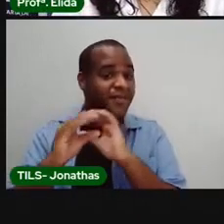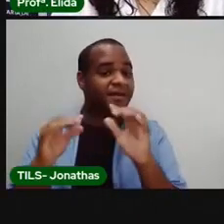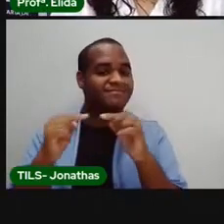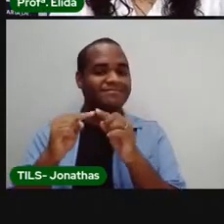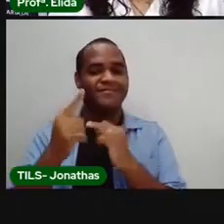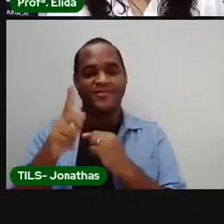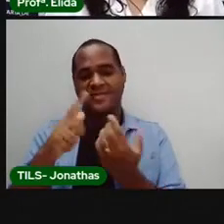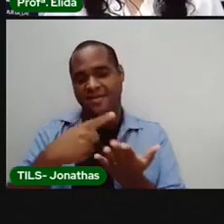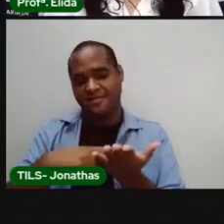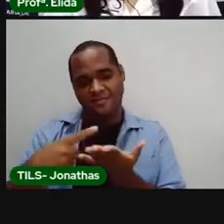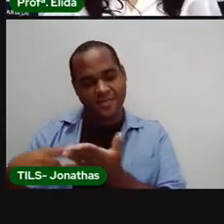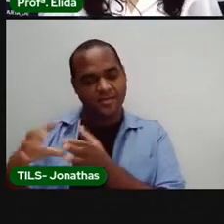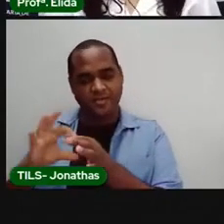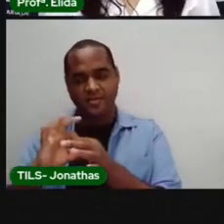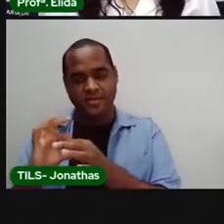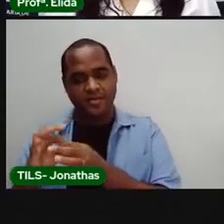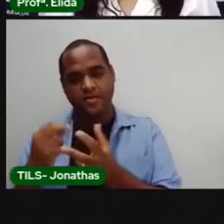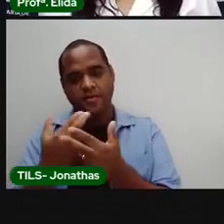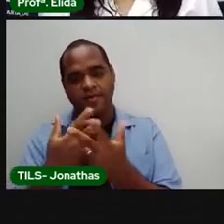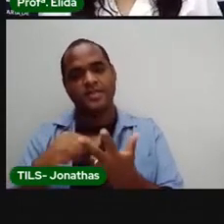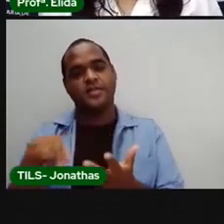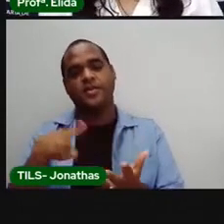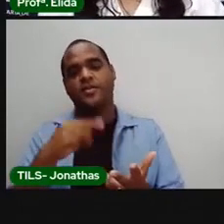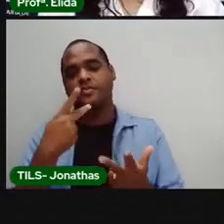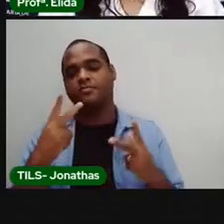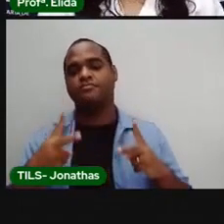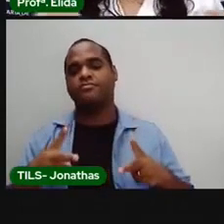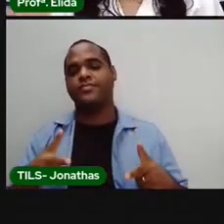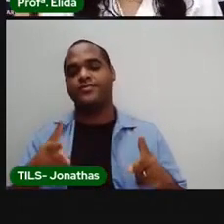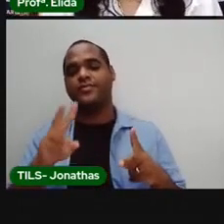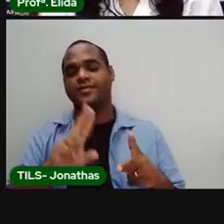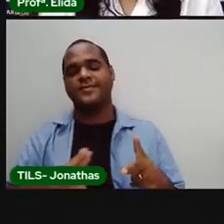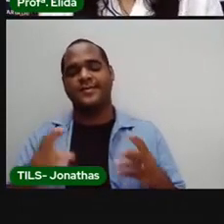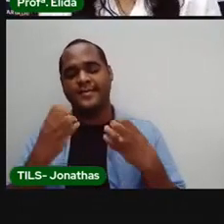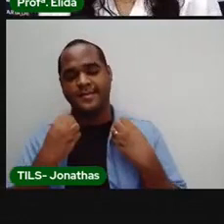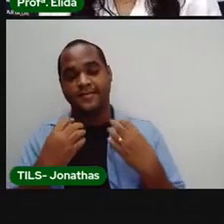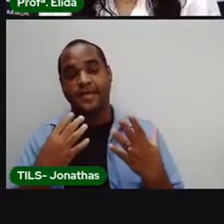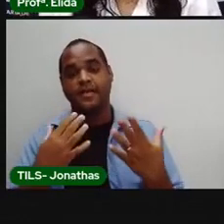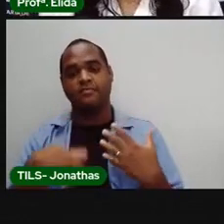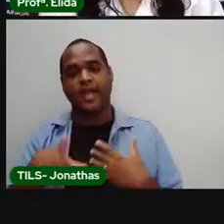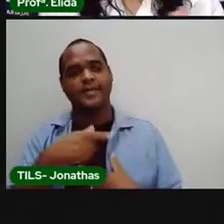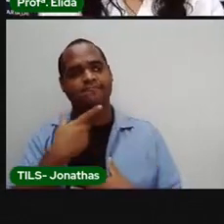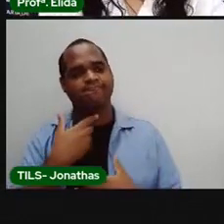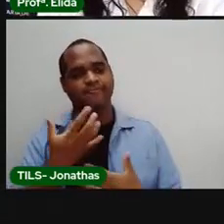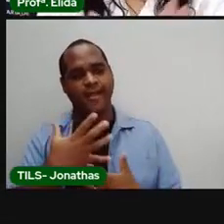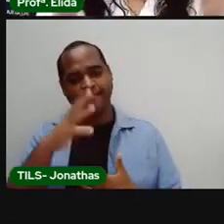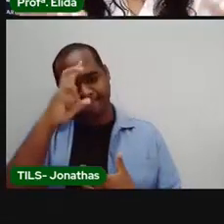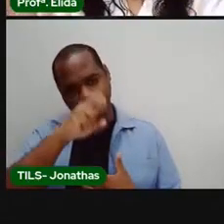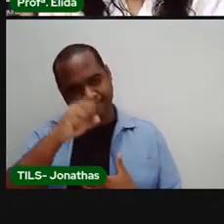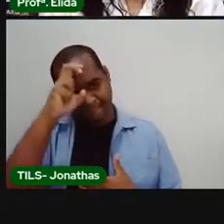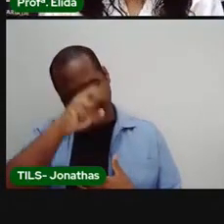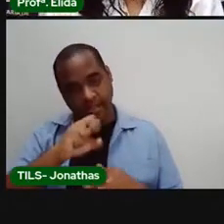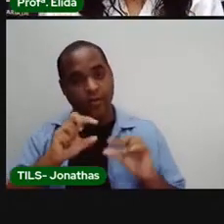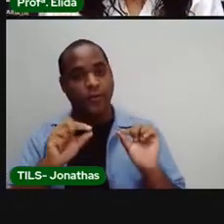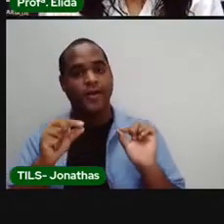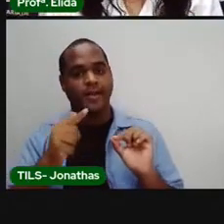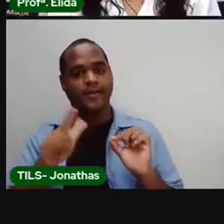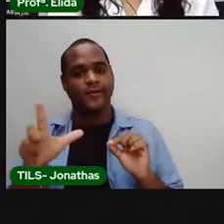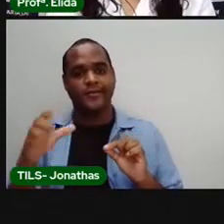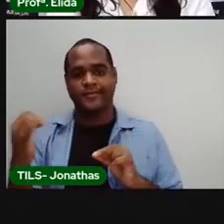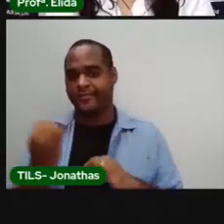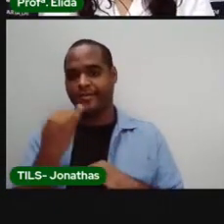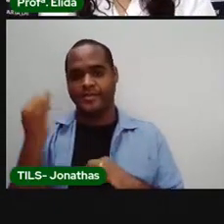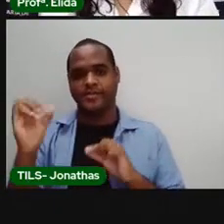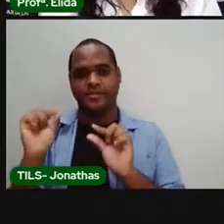estudamos as parlendas. Hoje nós vamos continuar, mas eu quero saber o que vocês aprenderam. Vamos rever o nosso